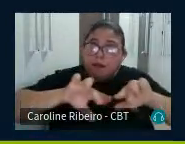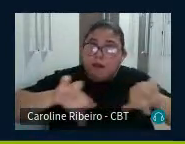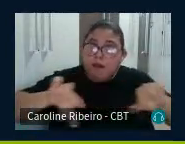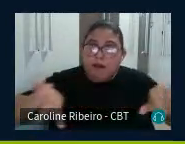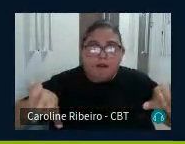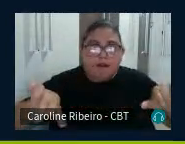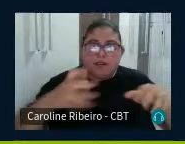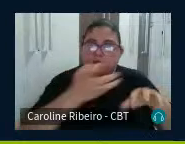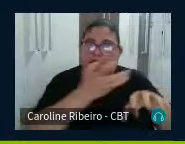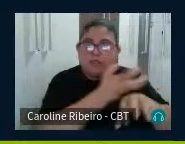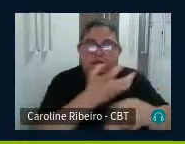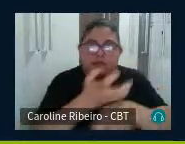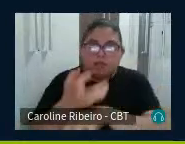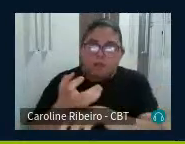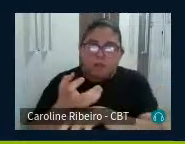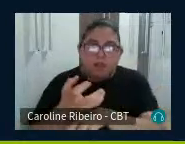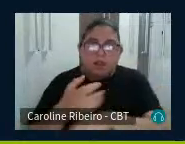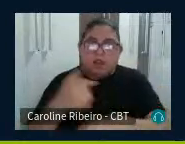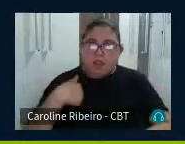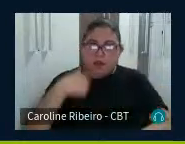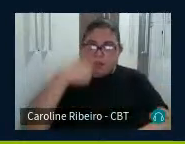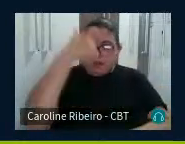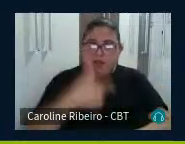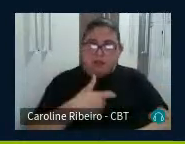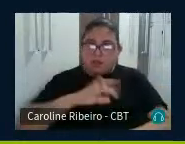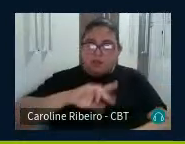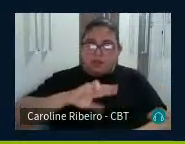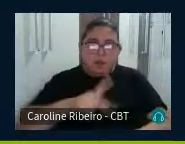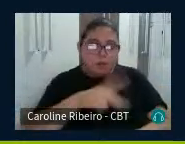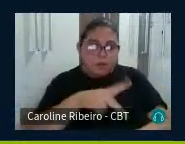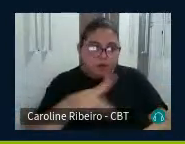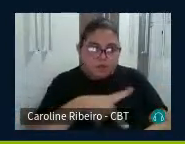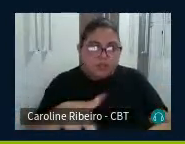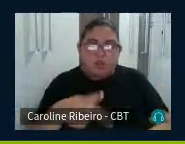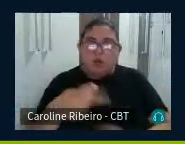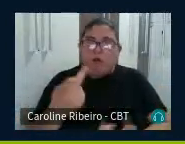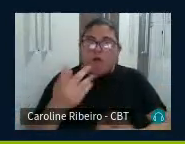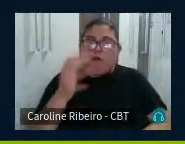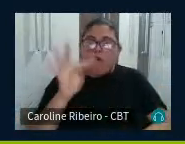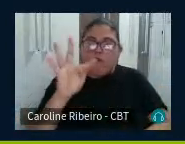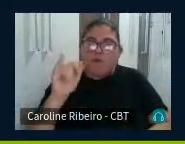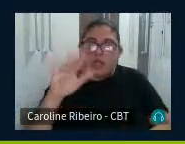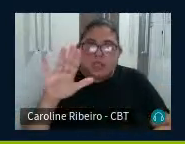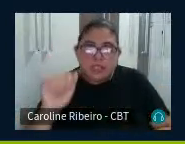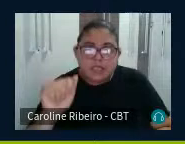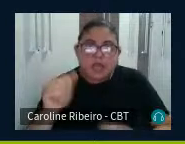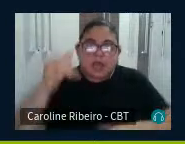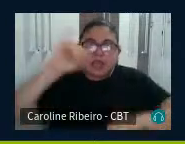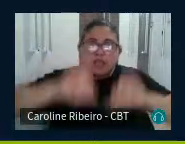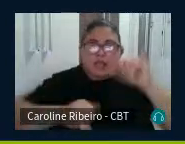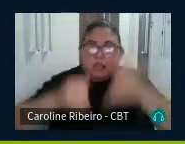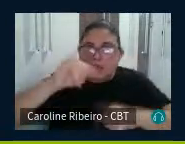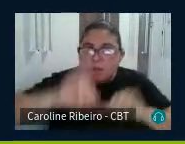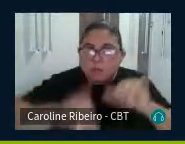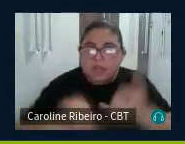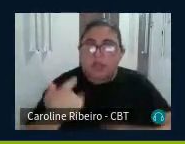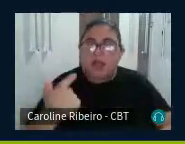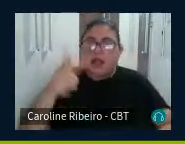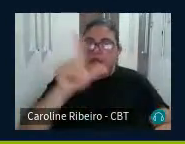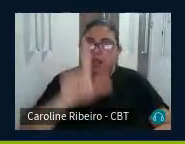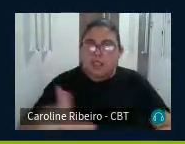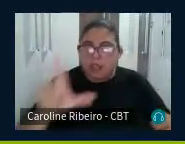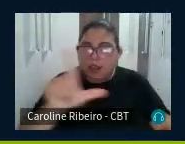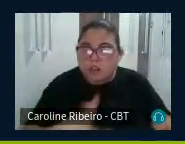domínio, né, porque nós não somos professores da área de química, nem de física, nem de literatura, né? Então,